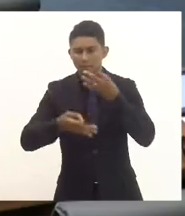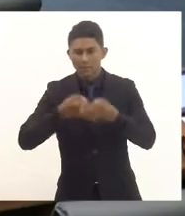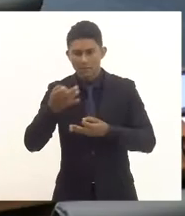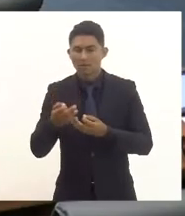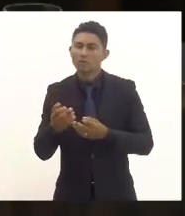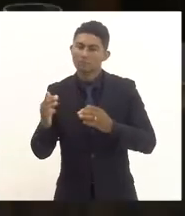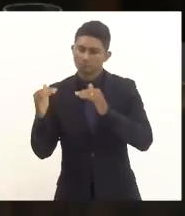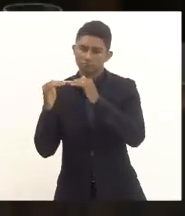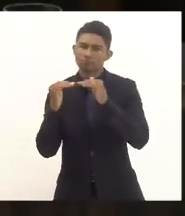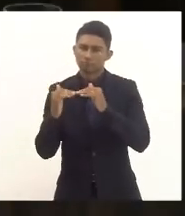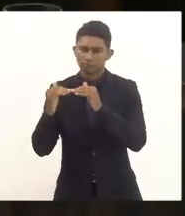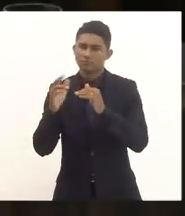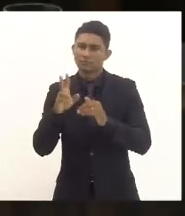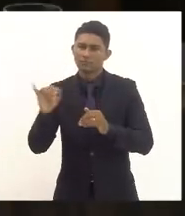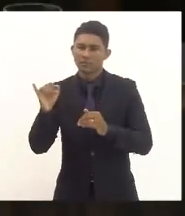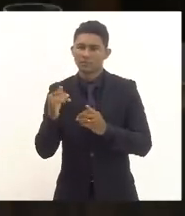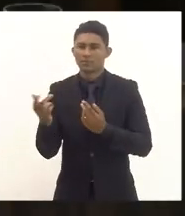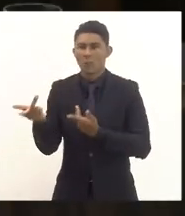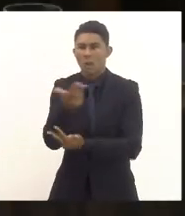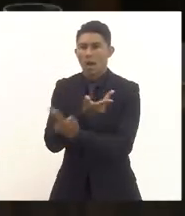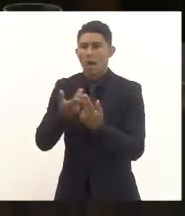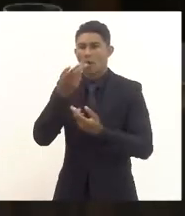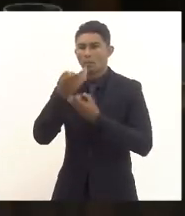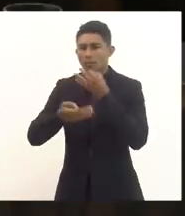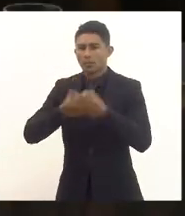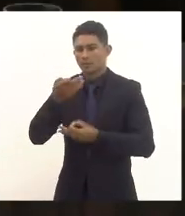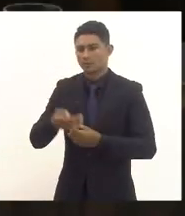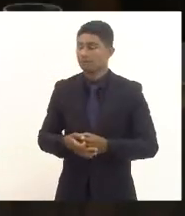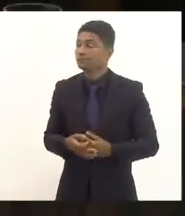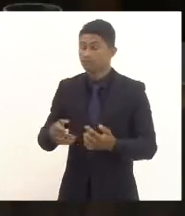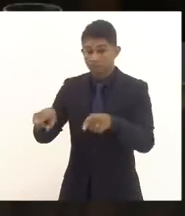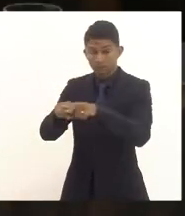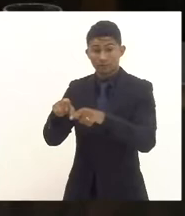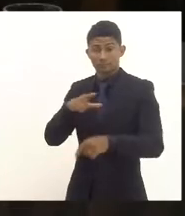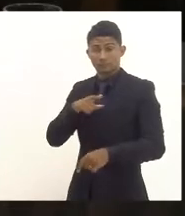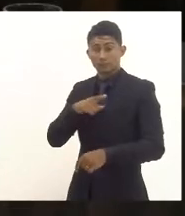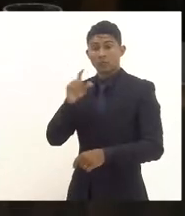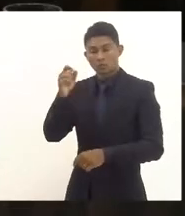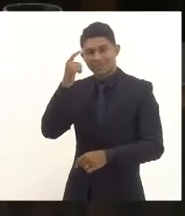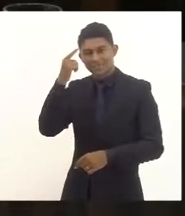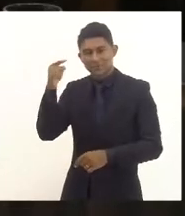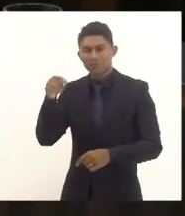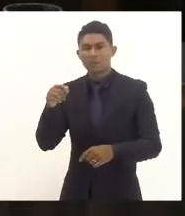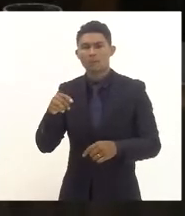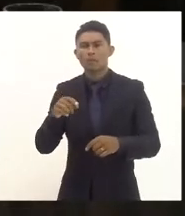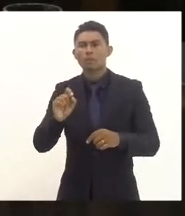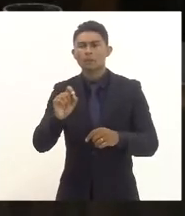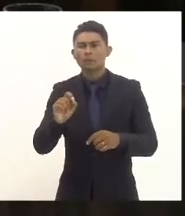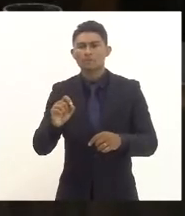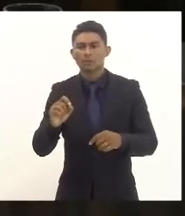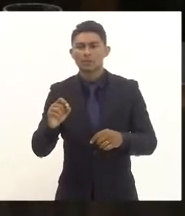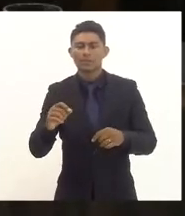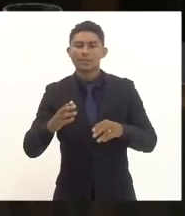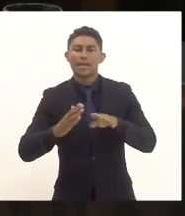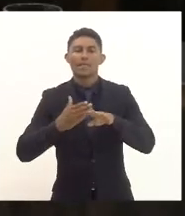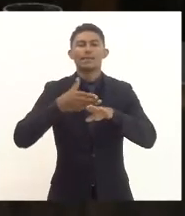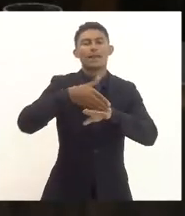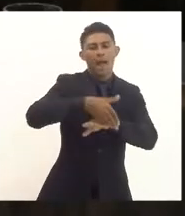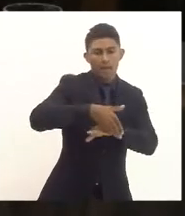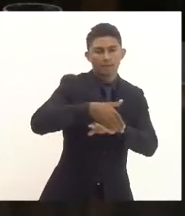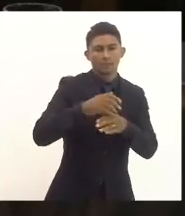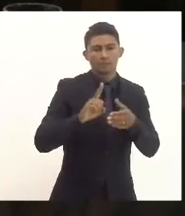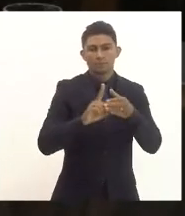e tem mais uma questão também que em relação de ferimento de entrada e saída tem uma